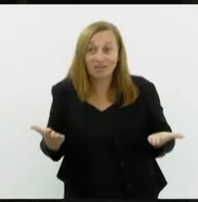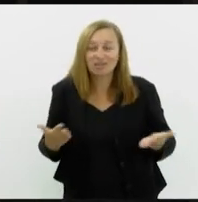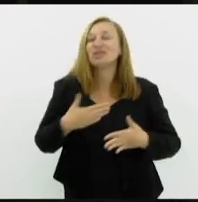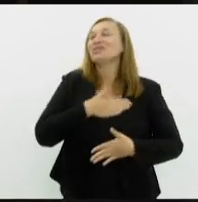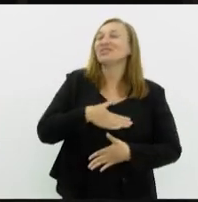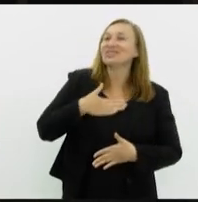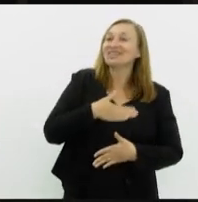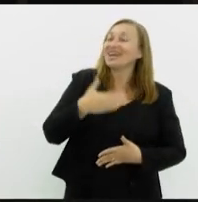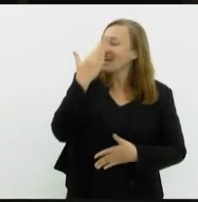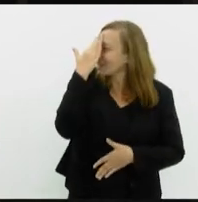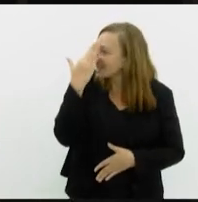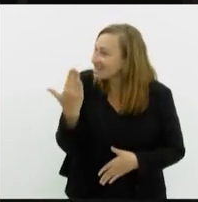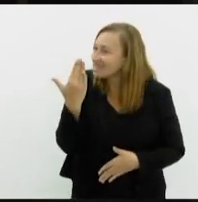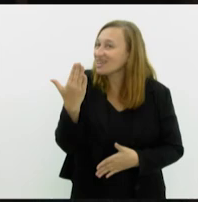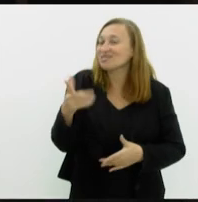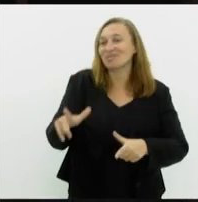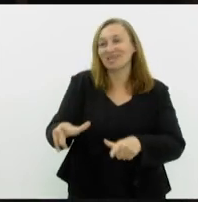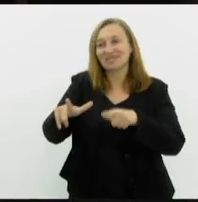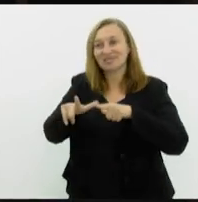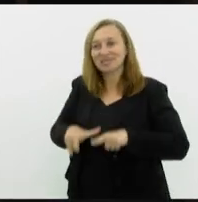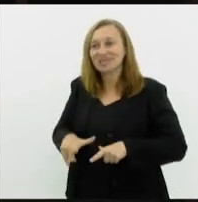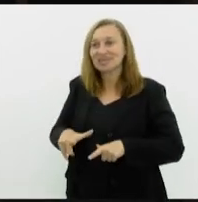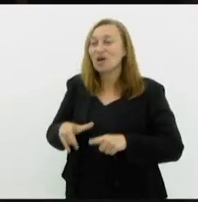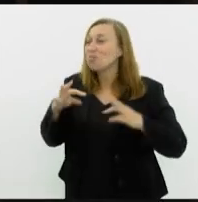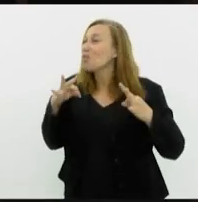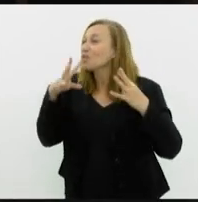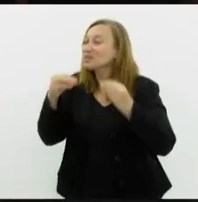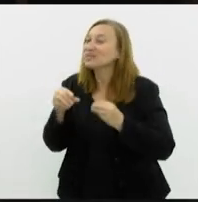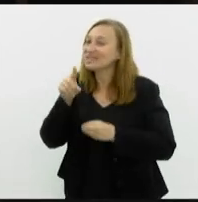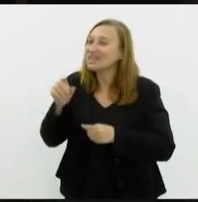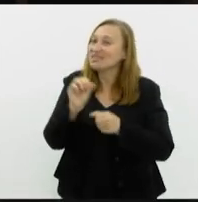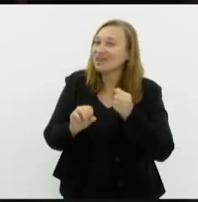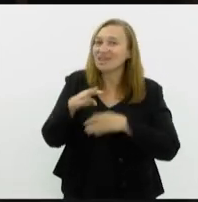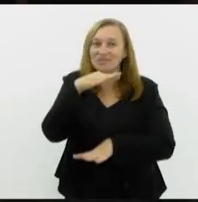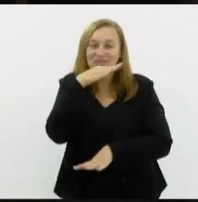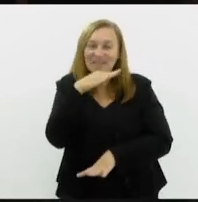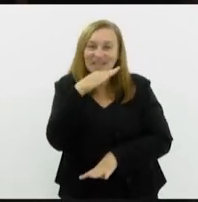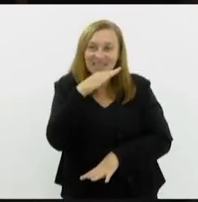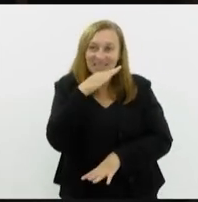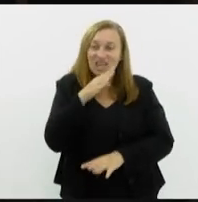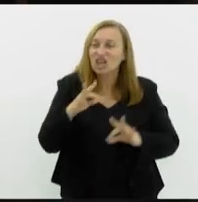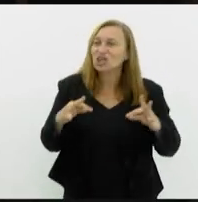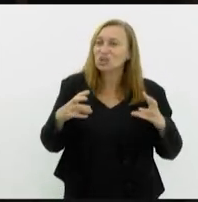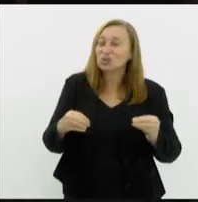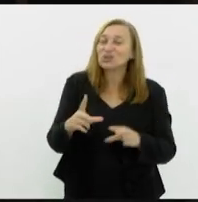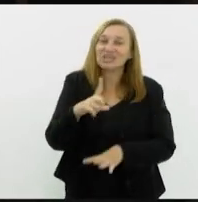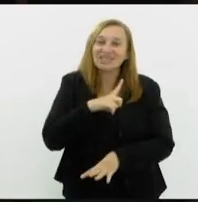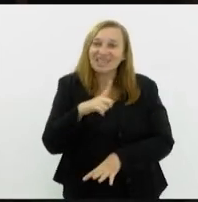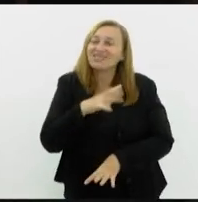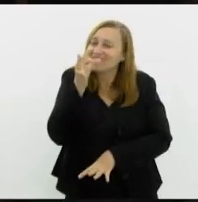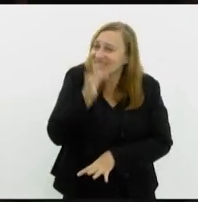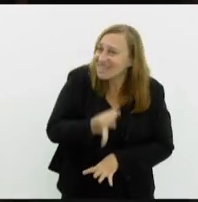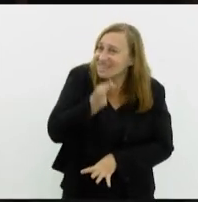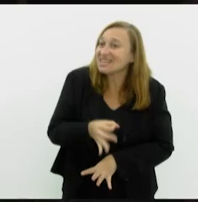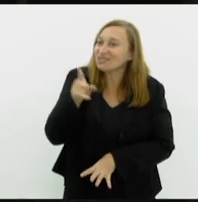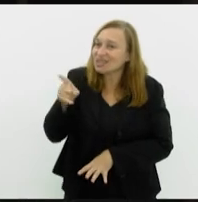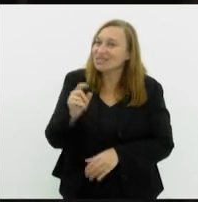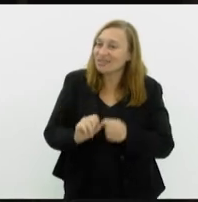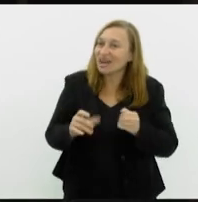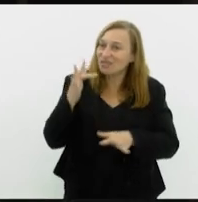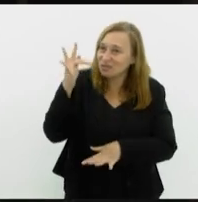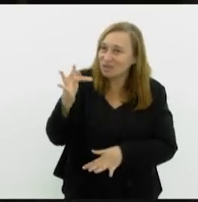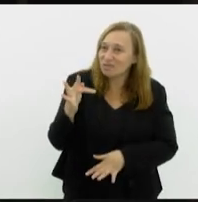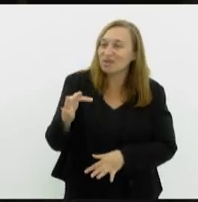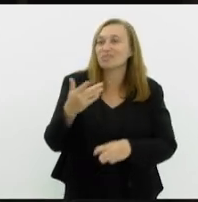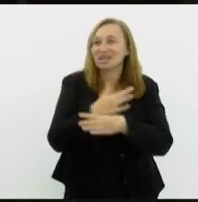gostaria muito de te agradecer por essa moção, tá, por tudo que você faz por Mangaratiba, e tudo que eu tenho certeza que você vai fazer naquela cidade.